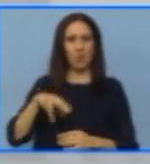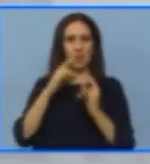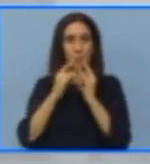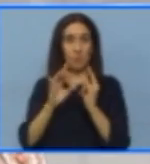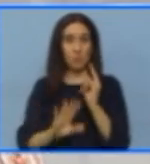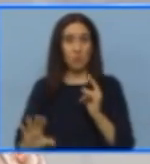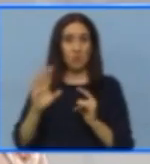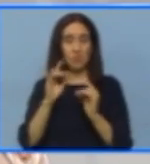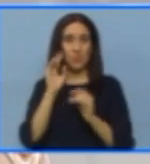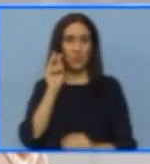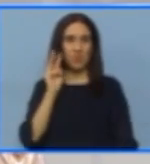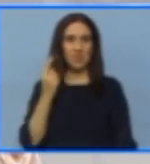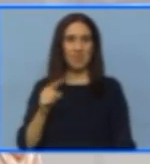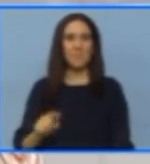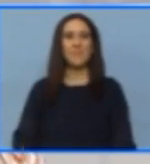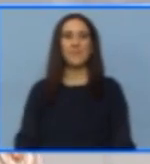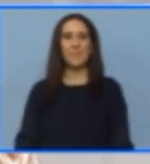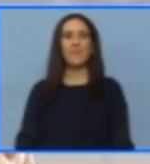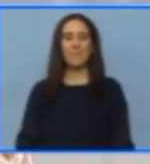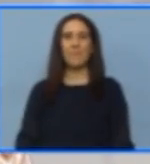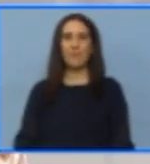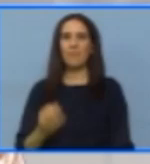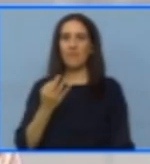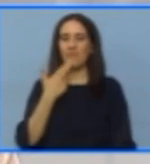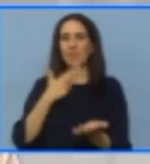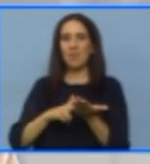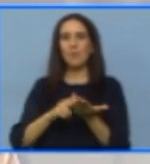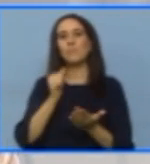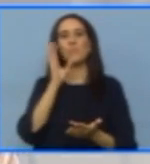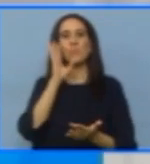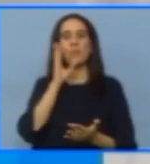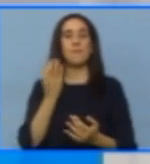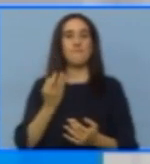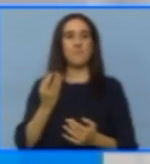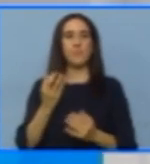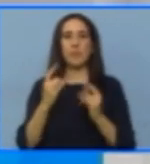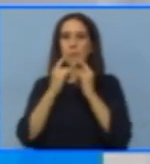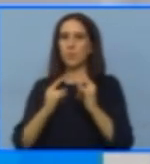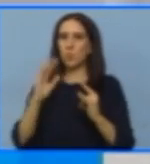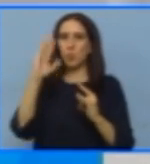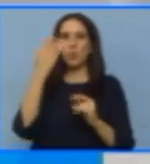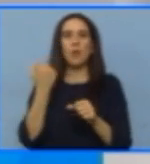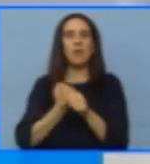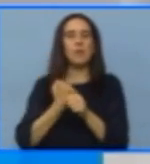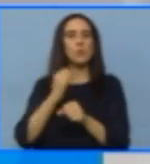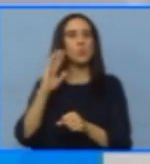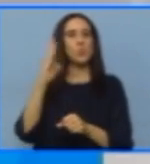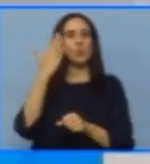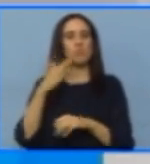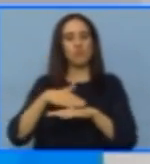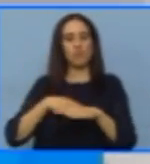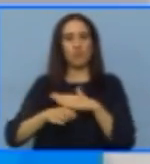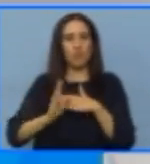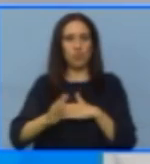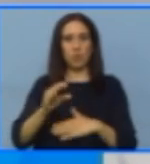Nacional de Escuteiros. É verdade, boa tarde. É de longe o maior acampamento, a maior atividade que já alguma vez